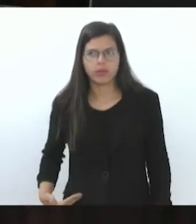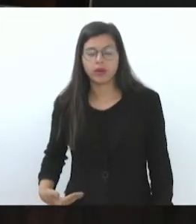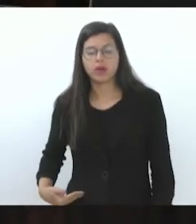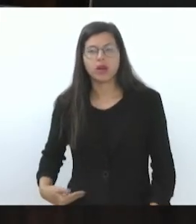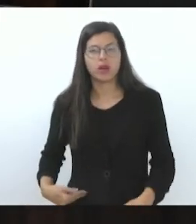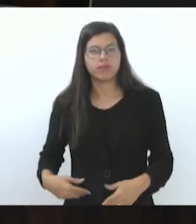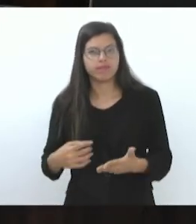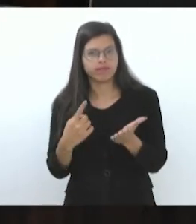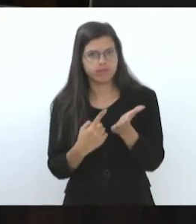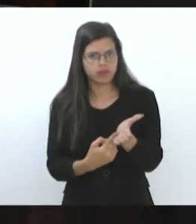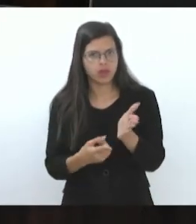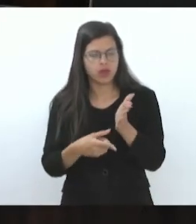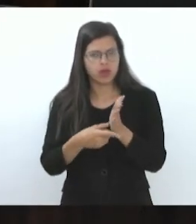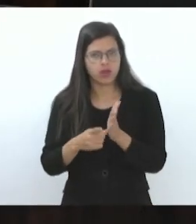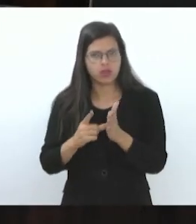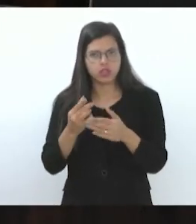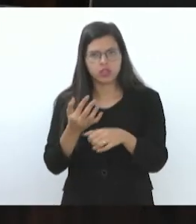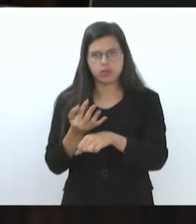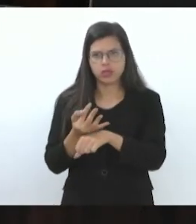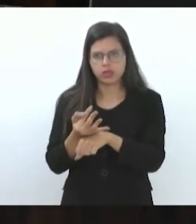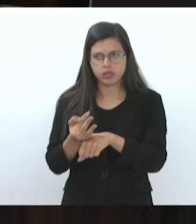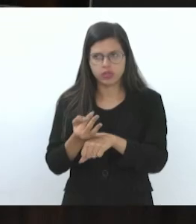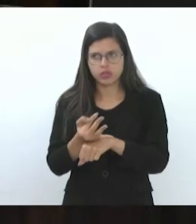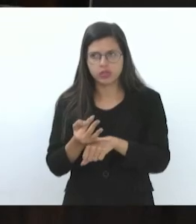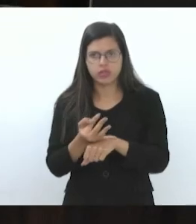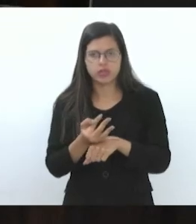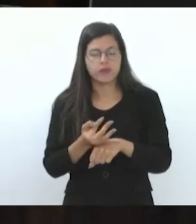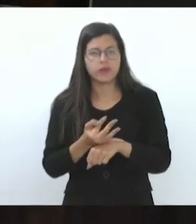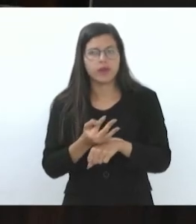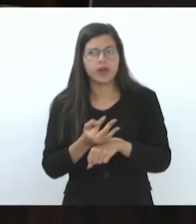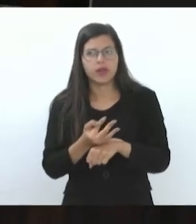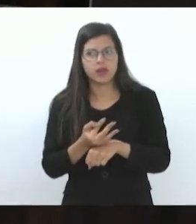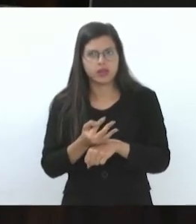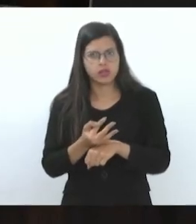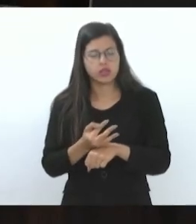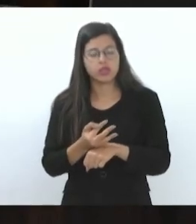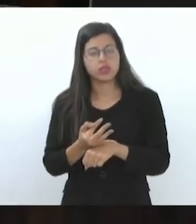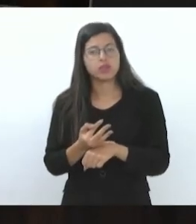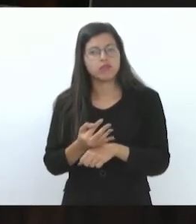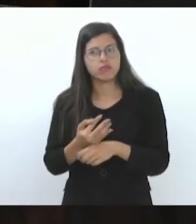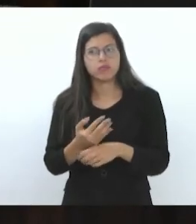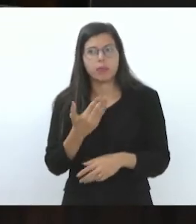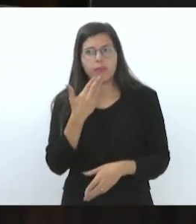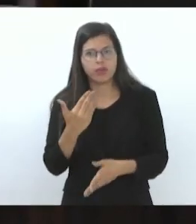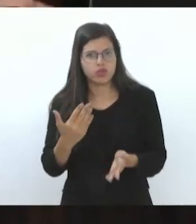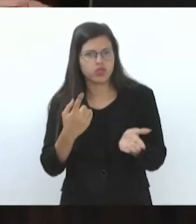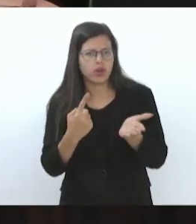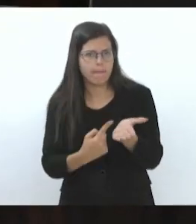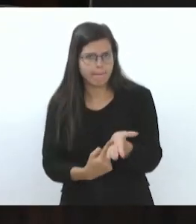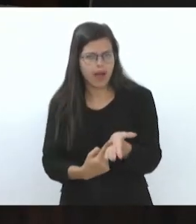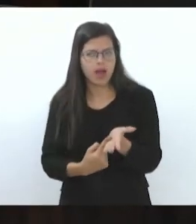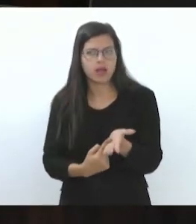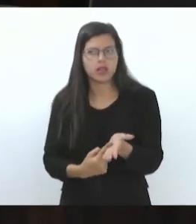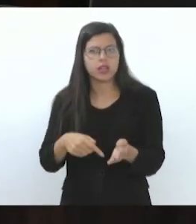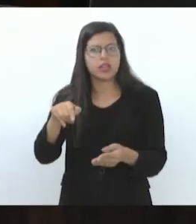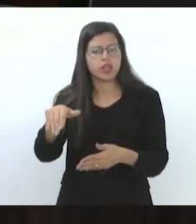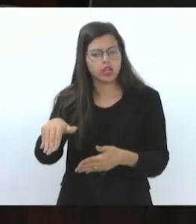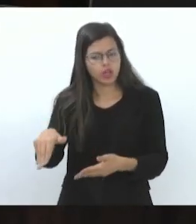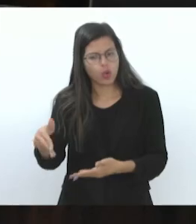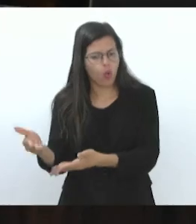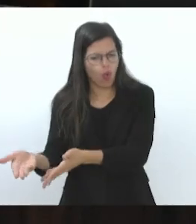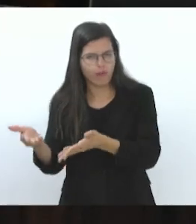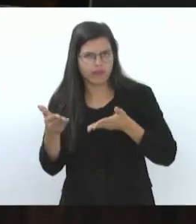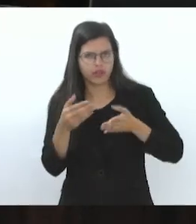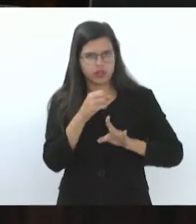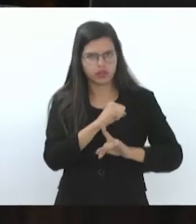então eu gostaria de pedir a Vossa Excelência que se marque essa audiência pública e chame, né, a sociedade para poder